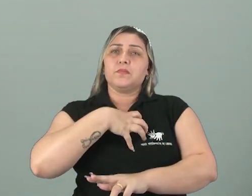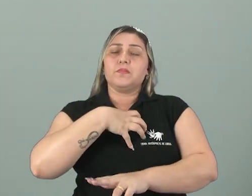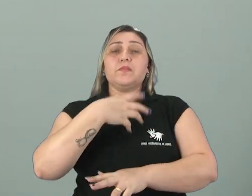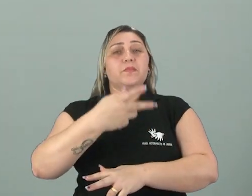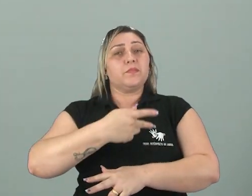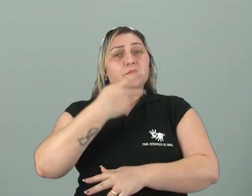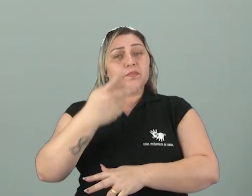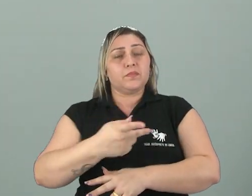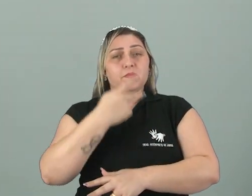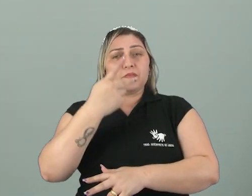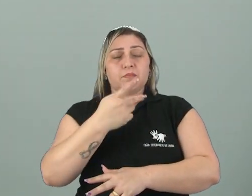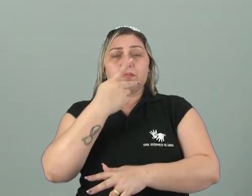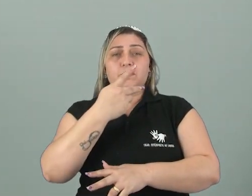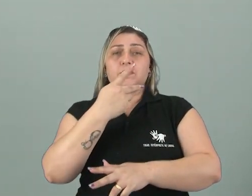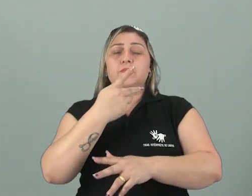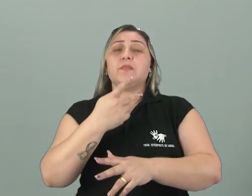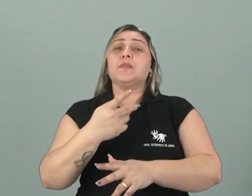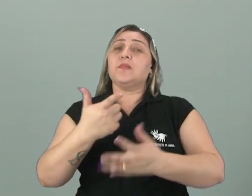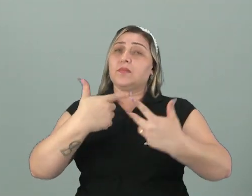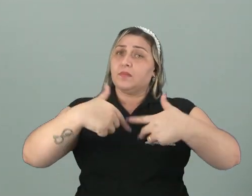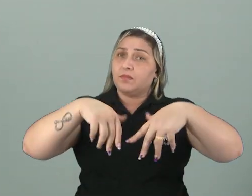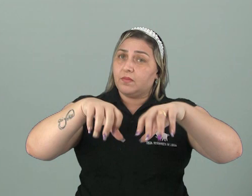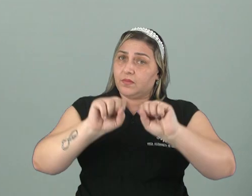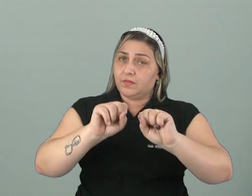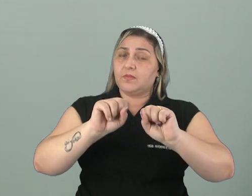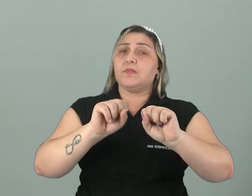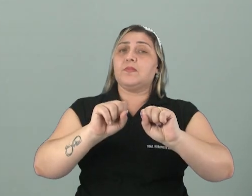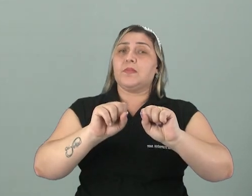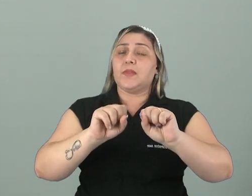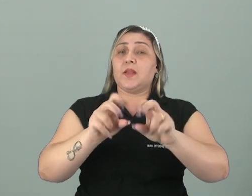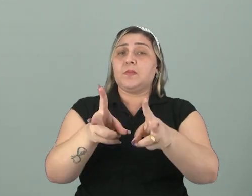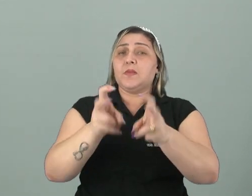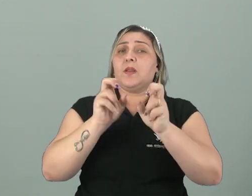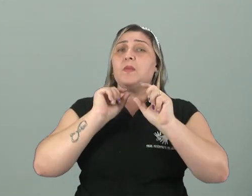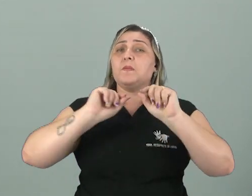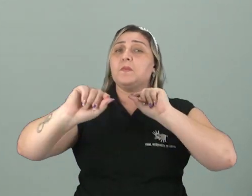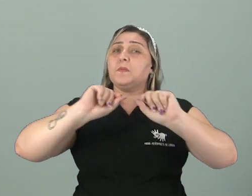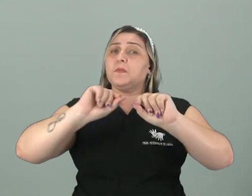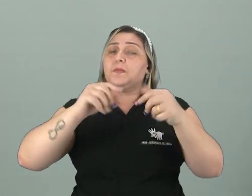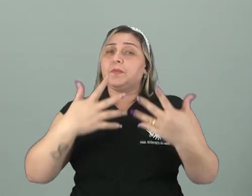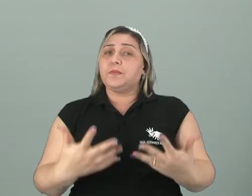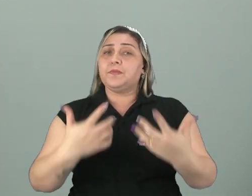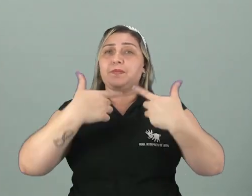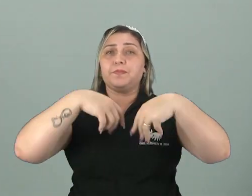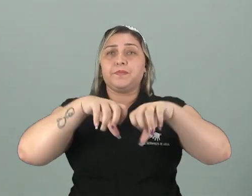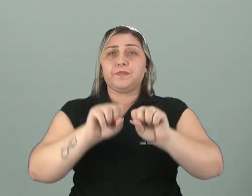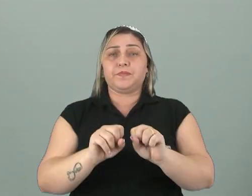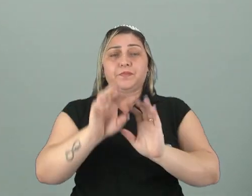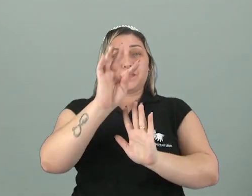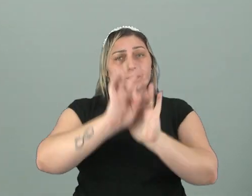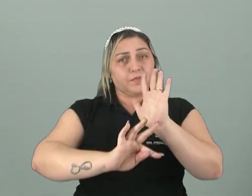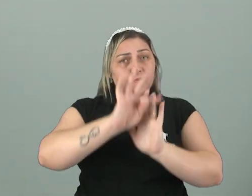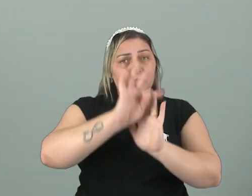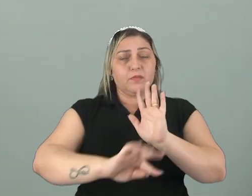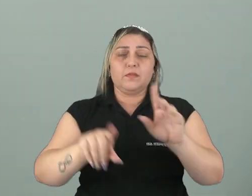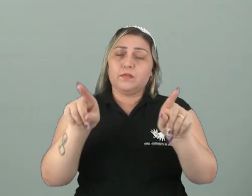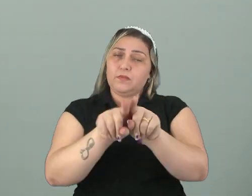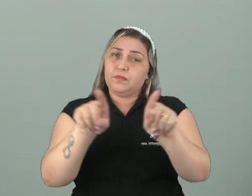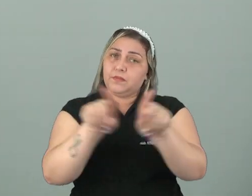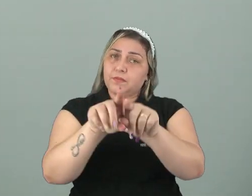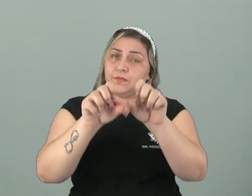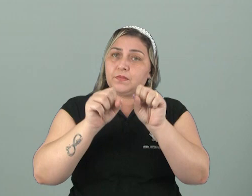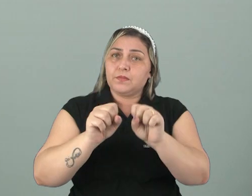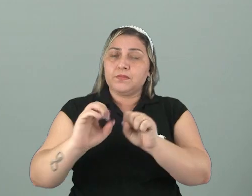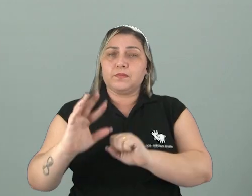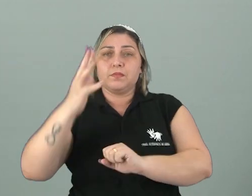quando falamos em manifestação da linguagem, nós estamos percebendo aí que a linguagem de um texto, ela também